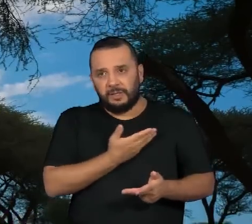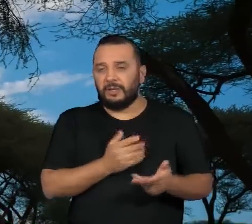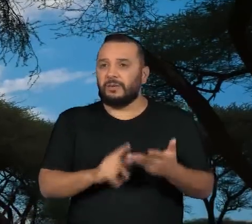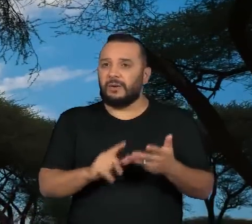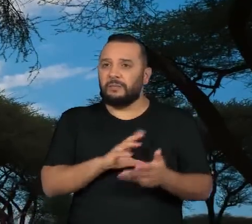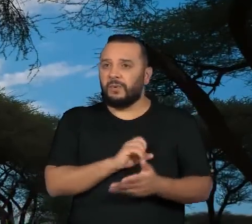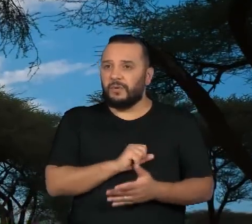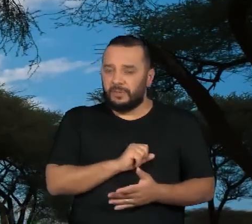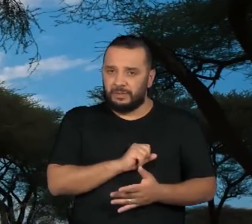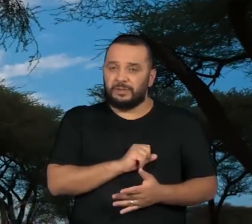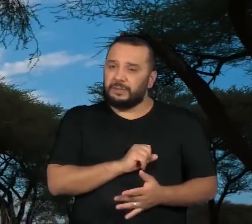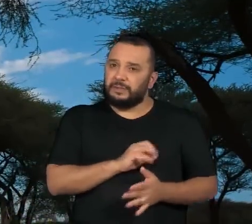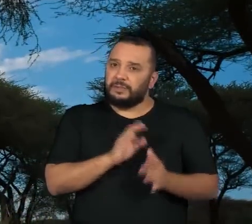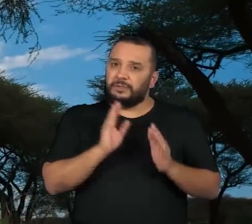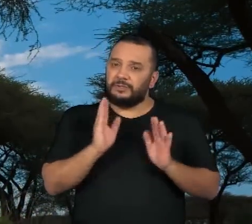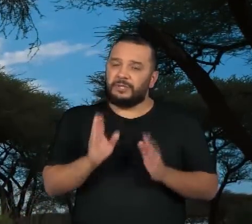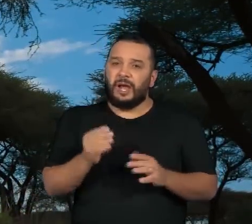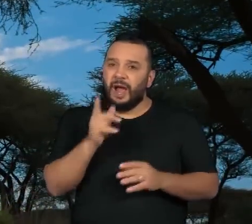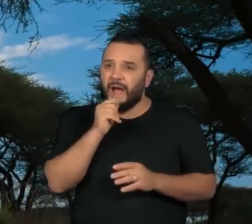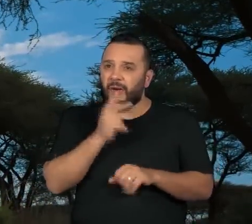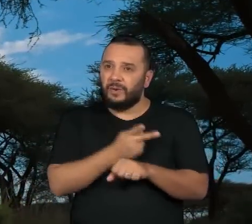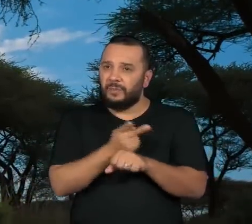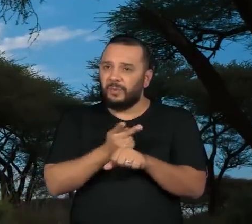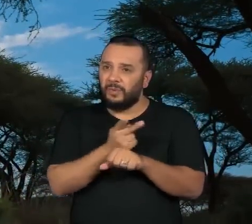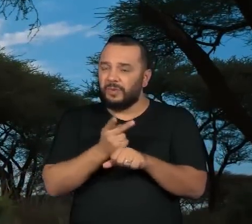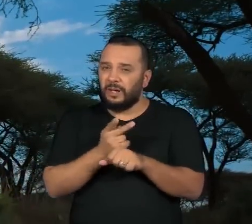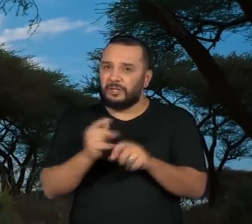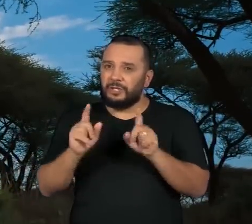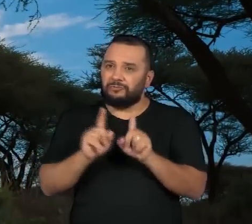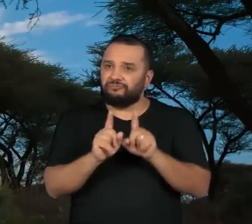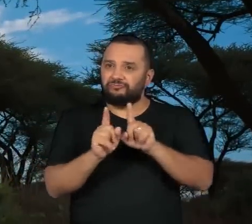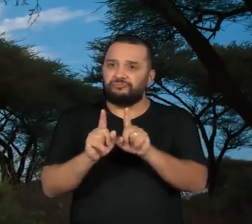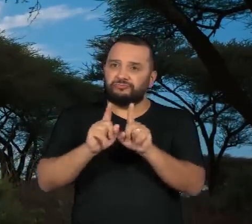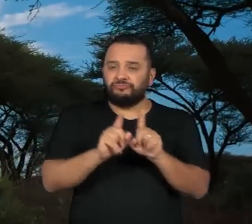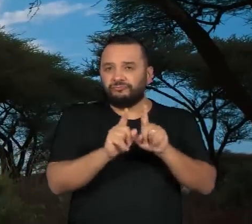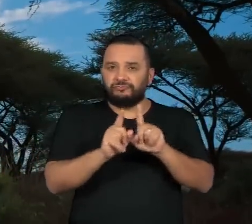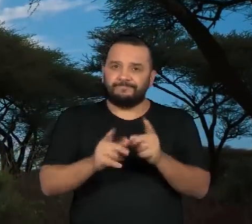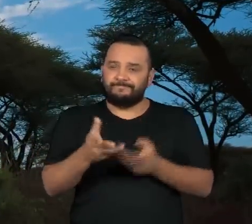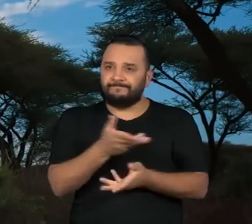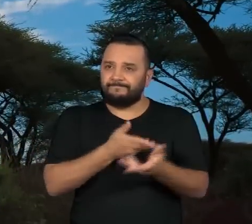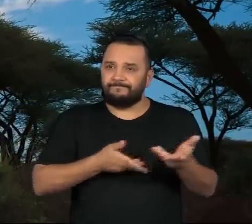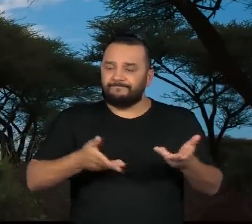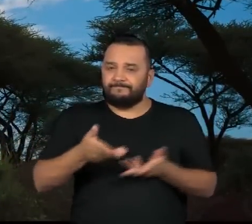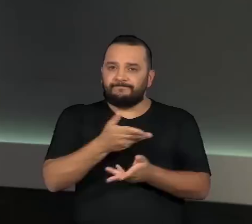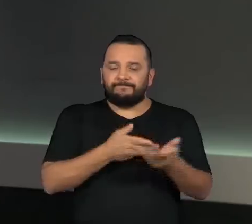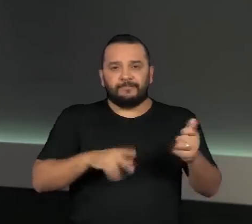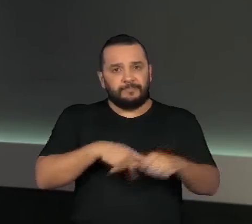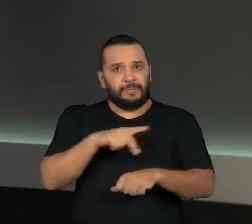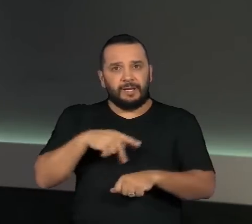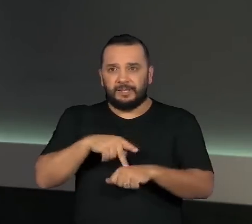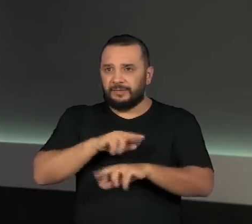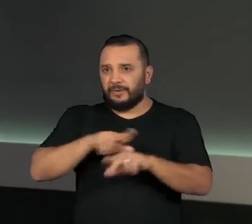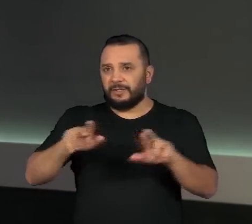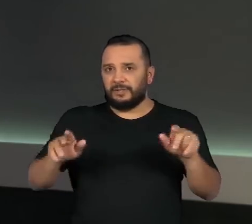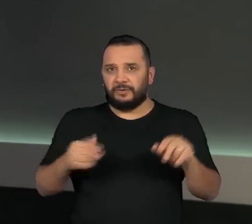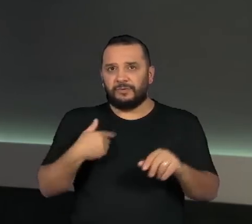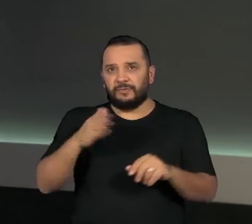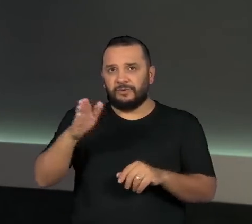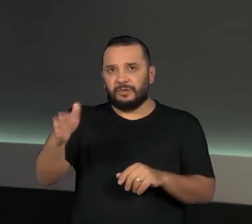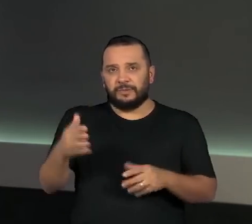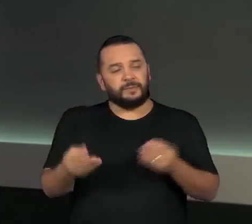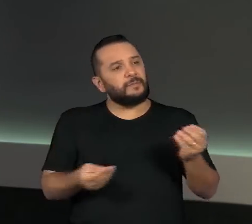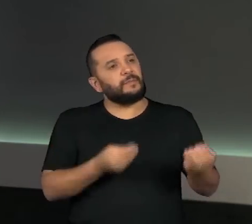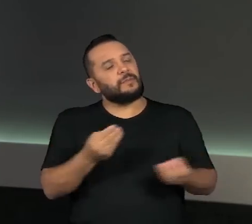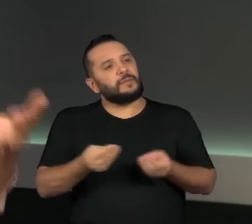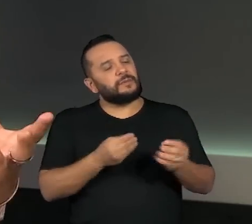se tornou um traço cultural muito marcante em diversos países que eu fui. Queria saber como é que você vê a